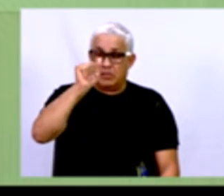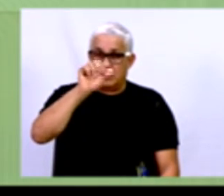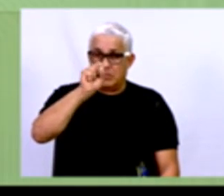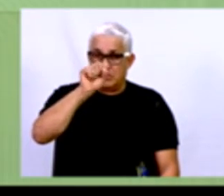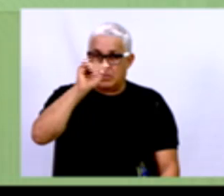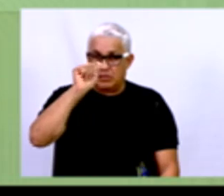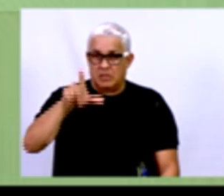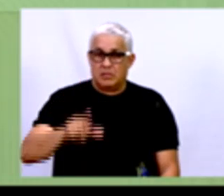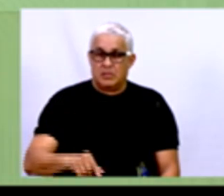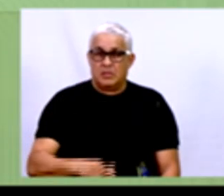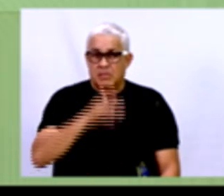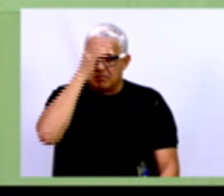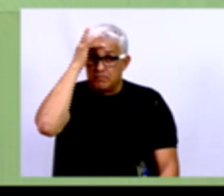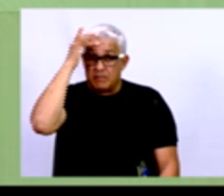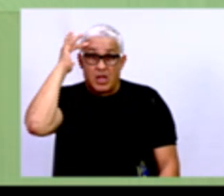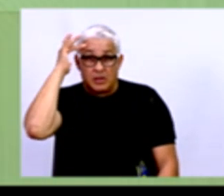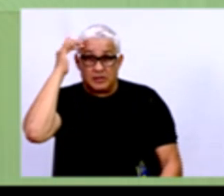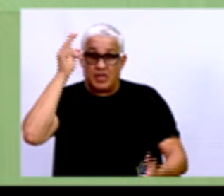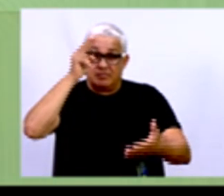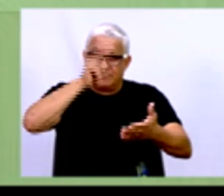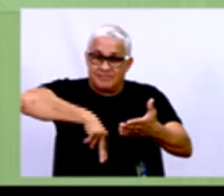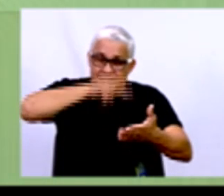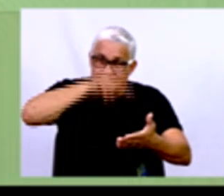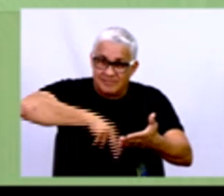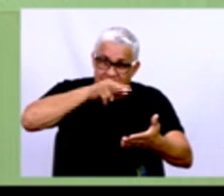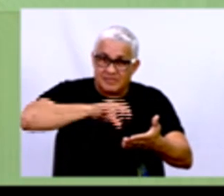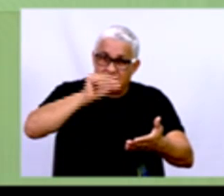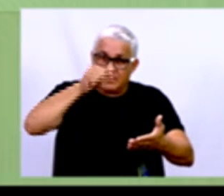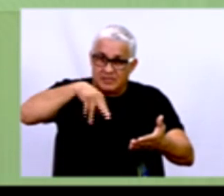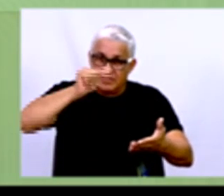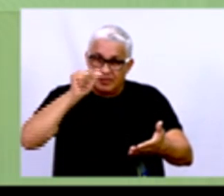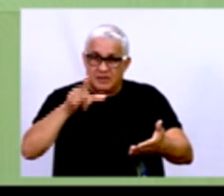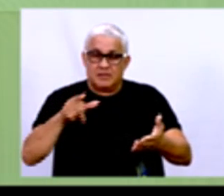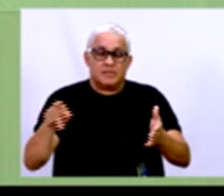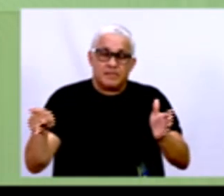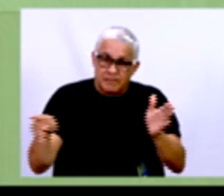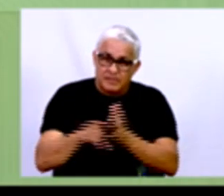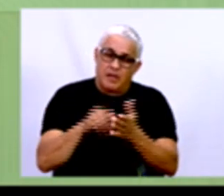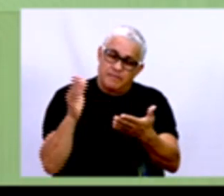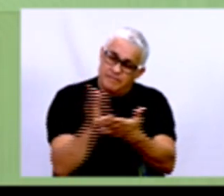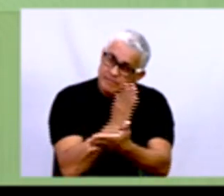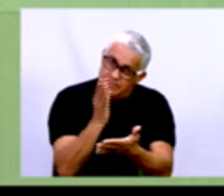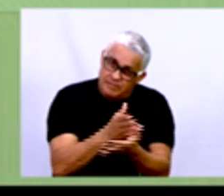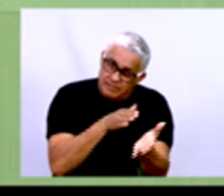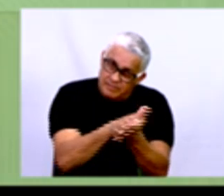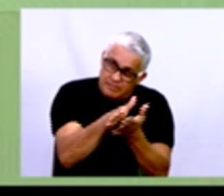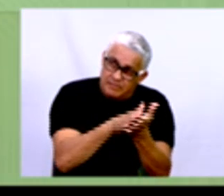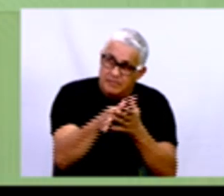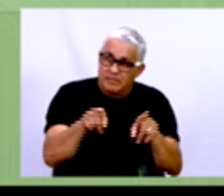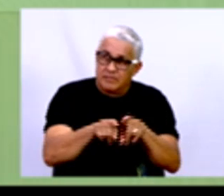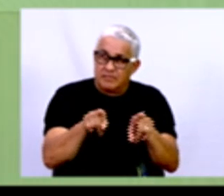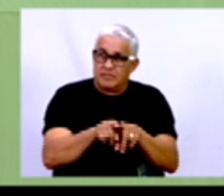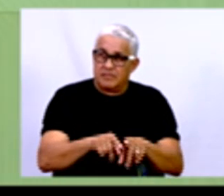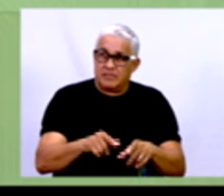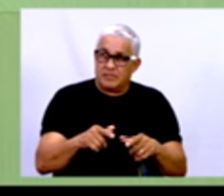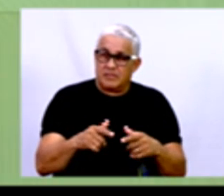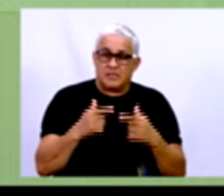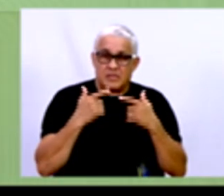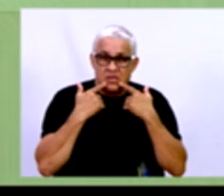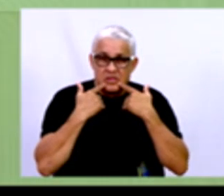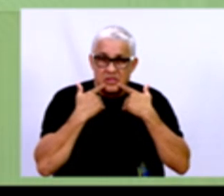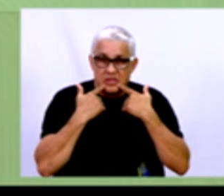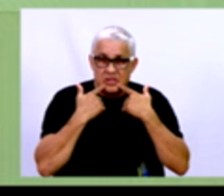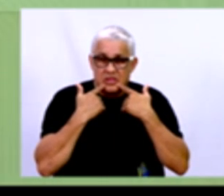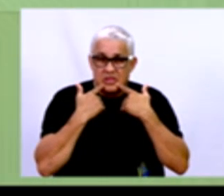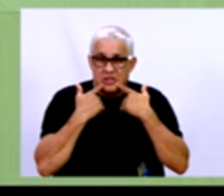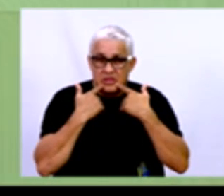é o canal? A própria revista impressa. E o código utilizado, aqui na capa nós temos a linguagem não verbal